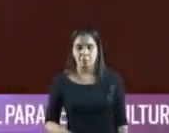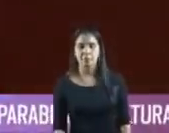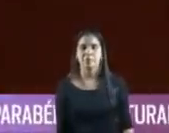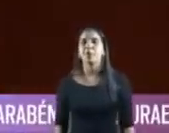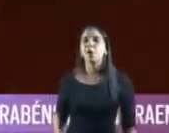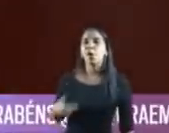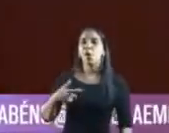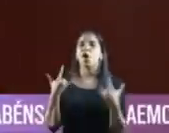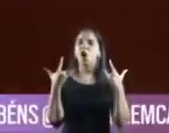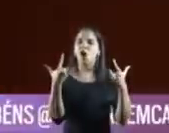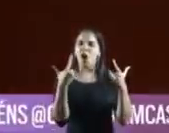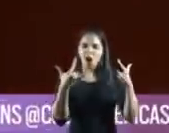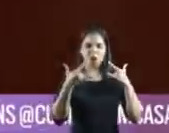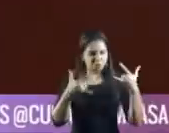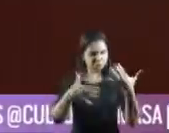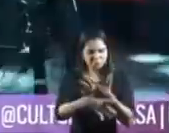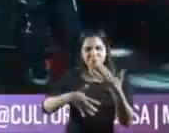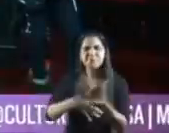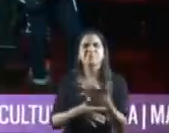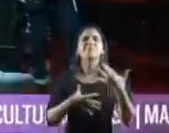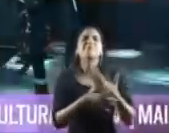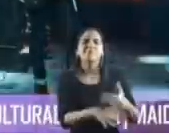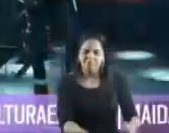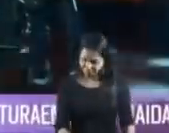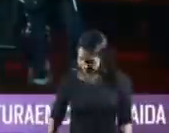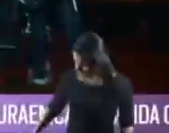Rock de subúrbio.